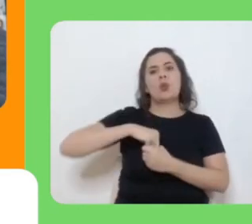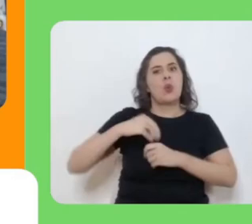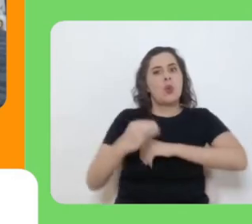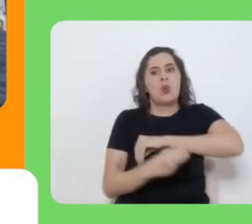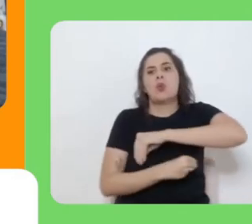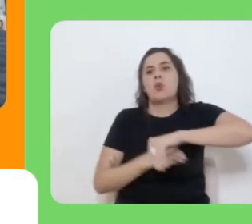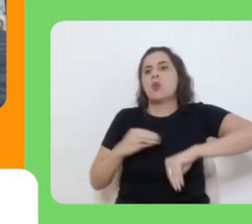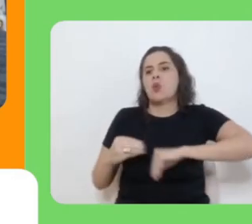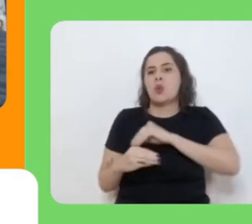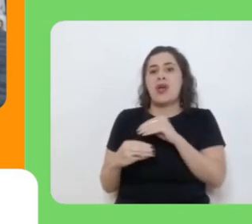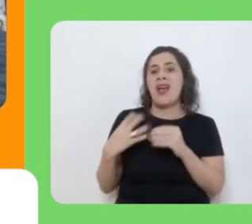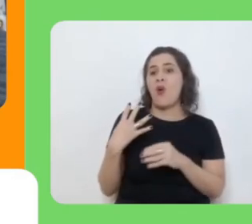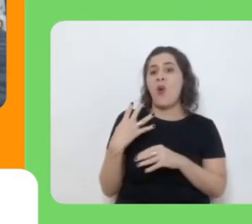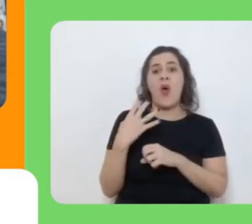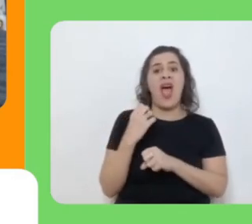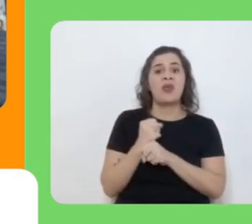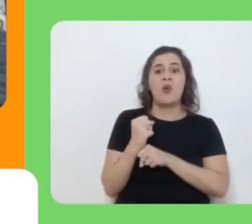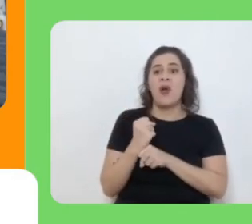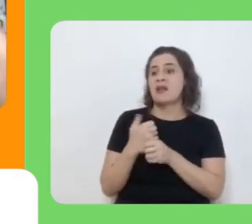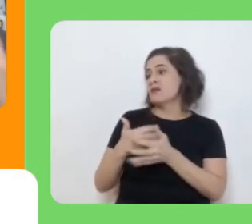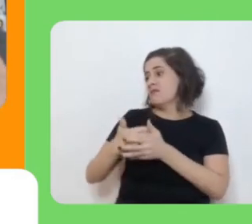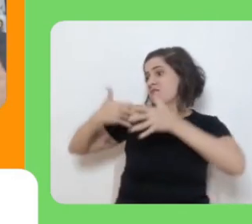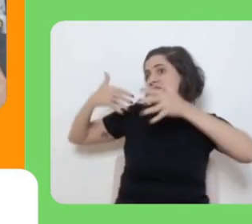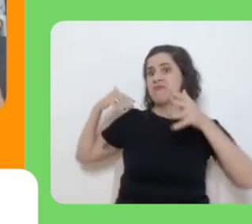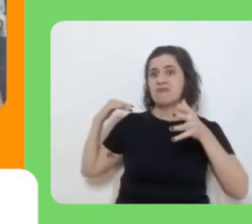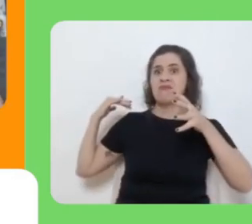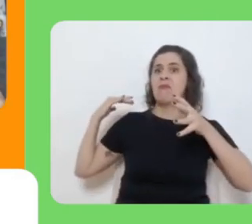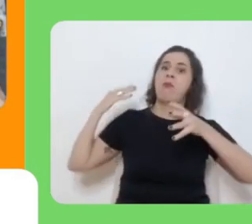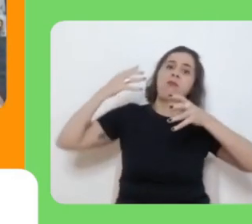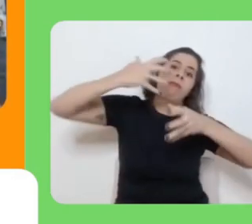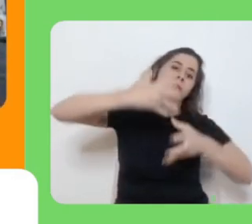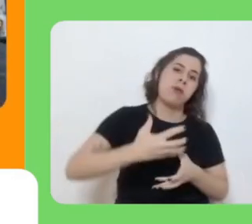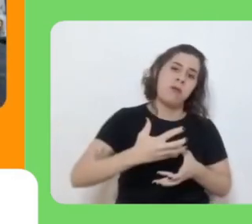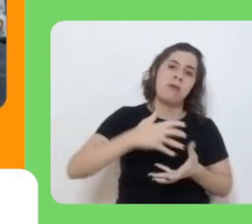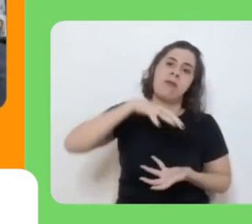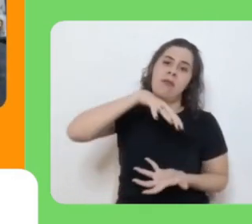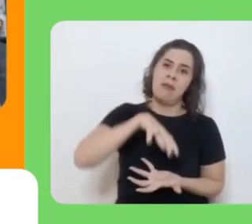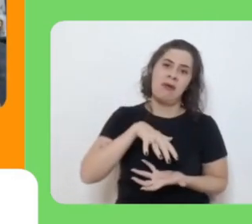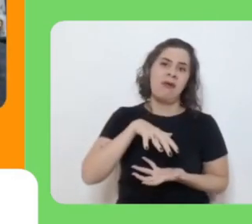esses últimos 4, 3 anos, né? Que são pautas financeiras.